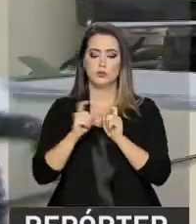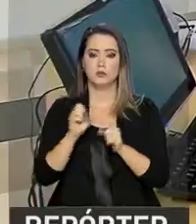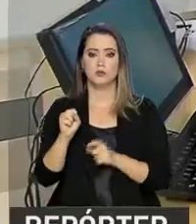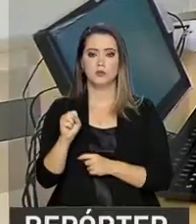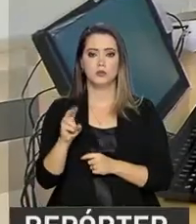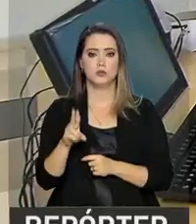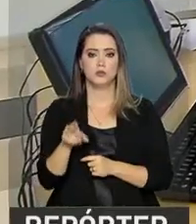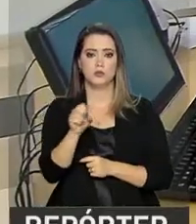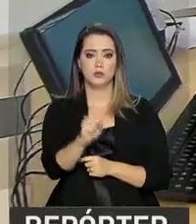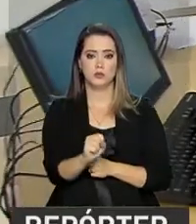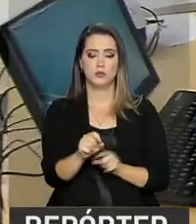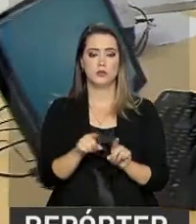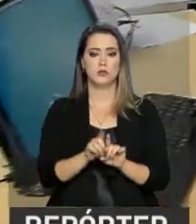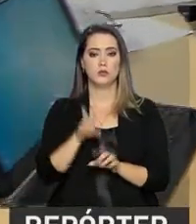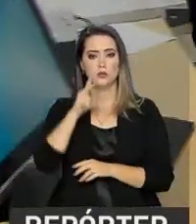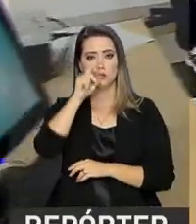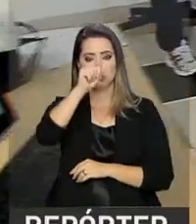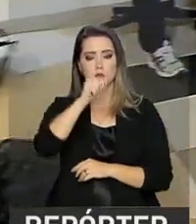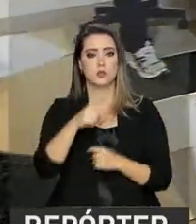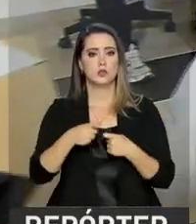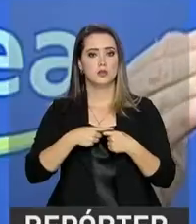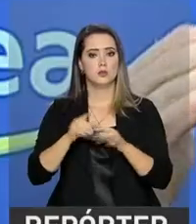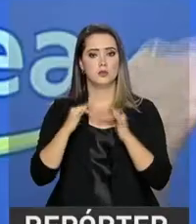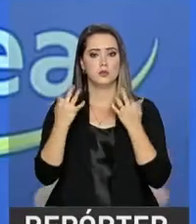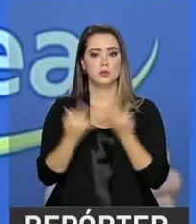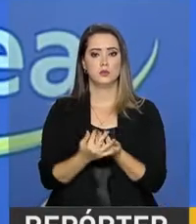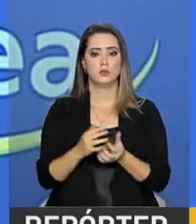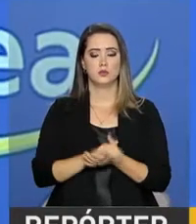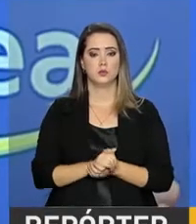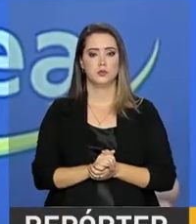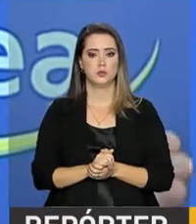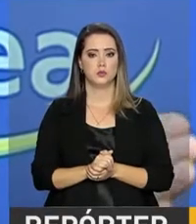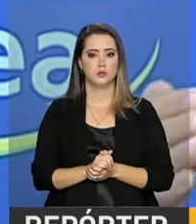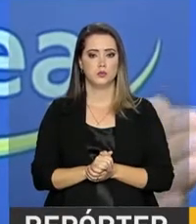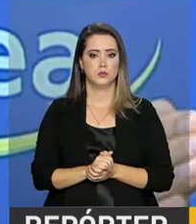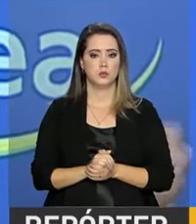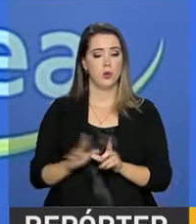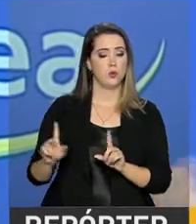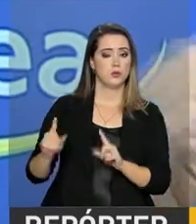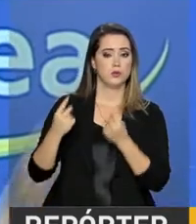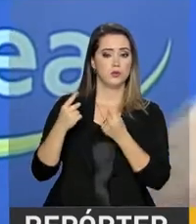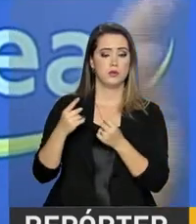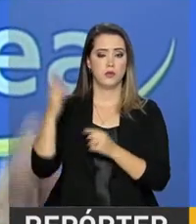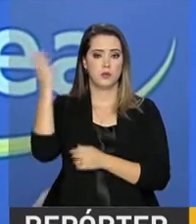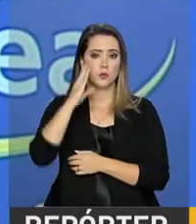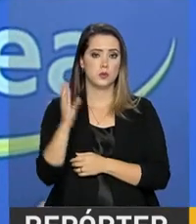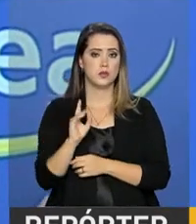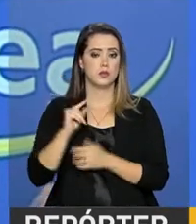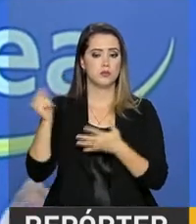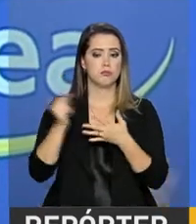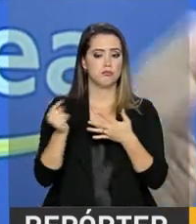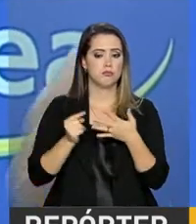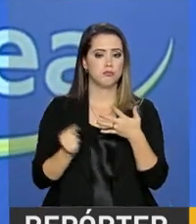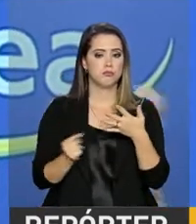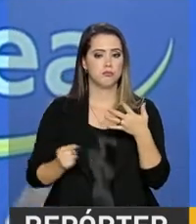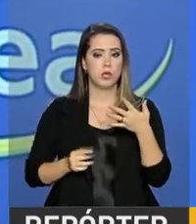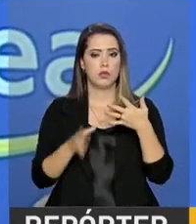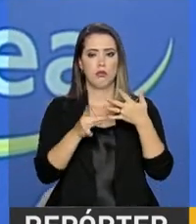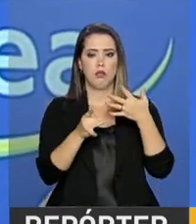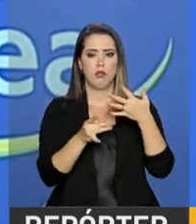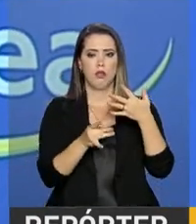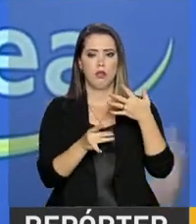sus e o fortalecimento do médico da família onde vive a nação tem uma série de eixos que orienta a